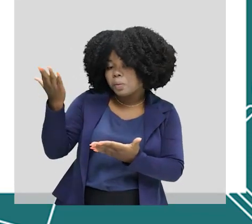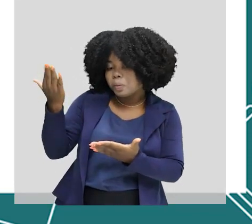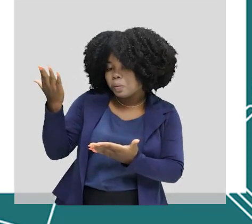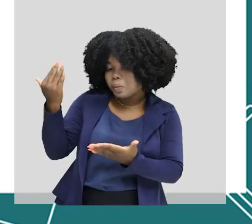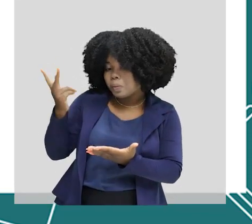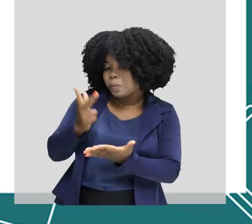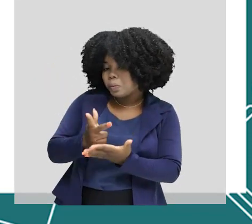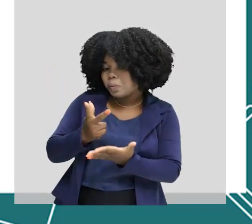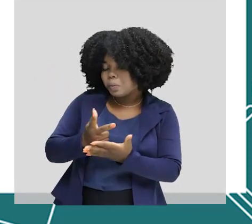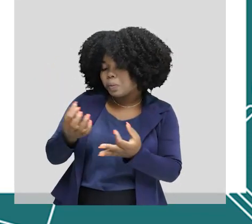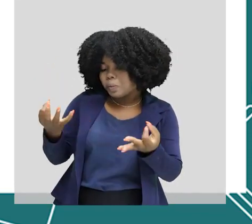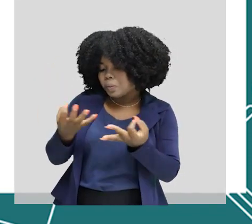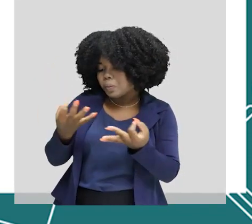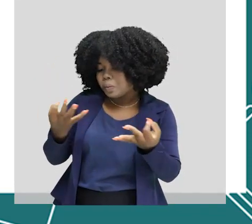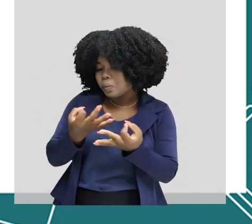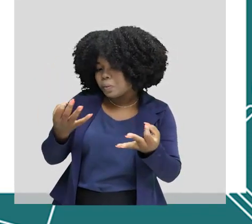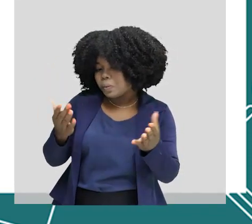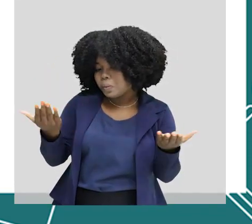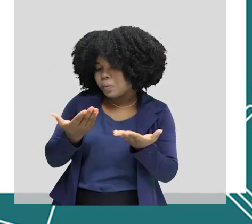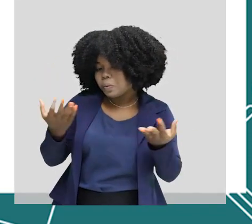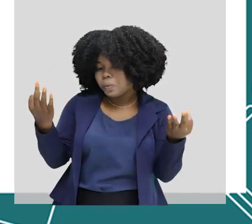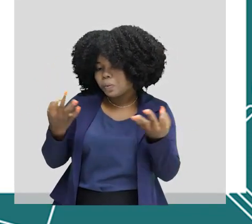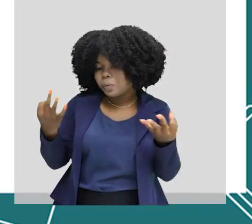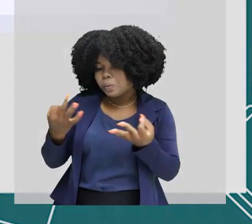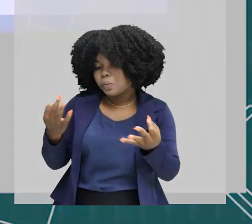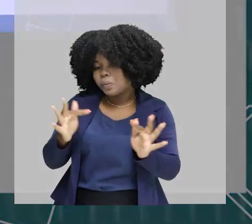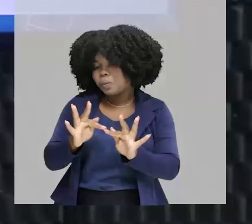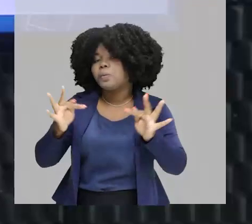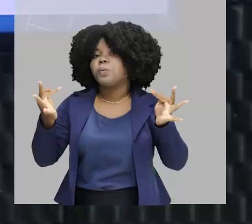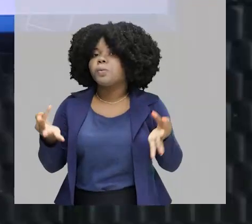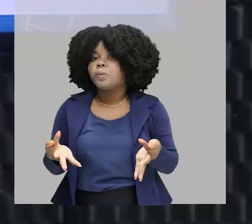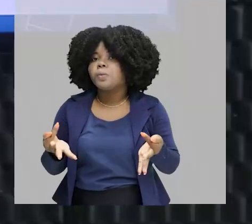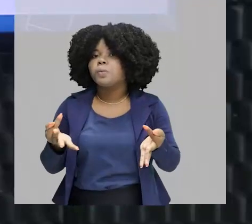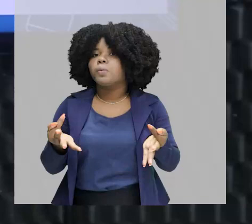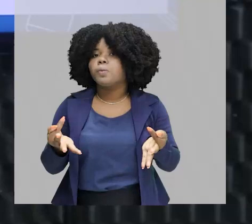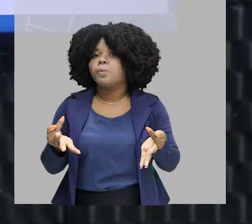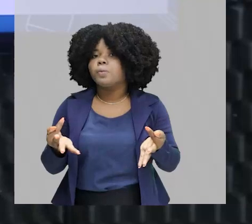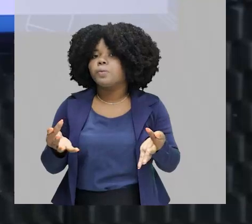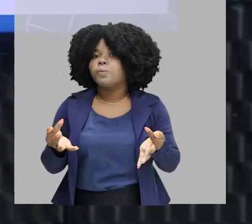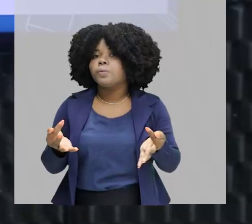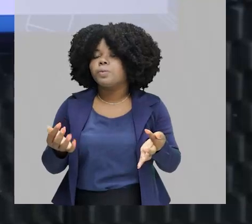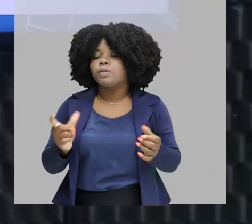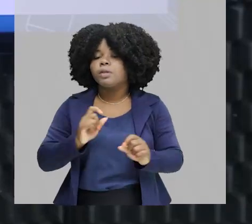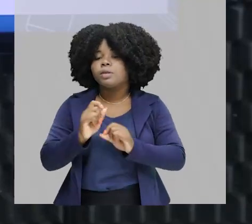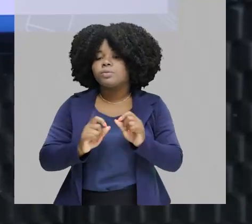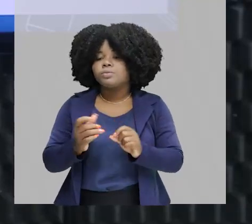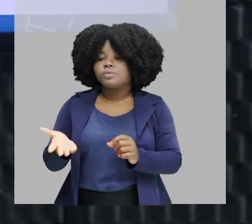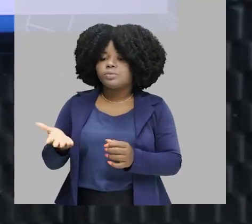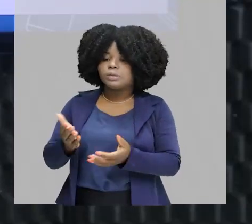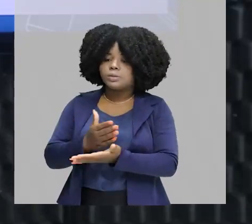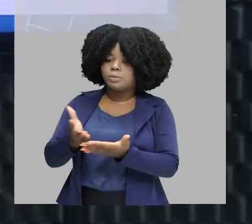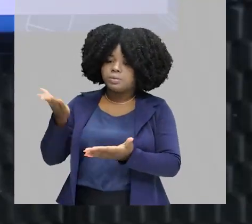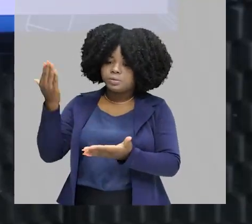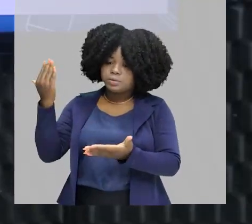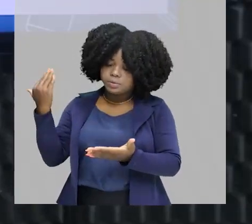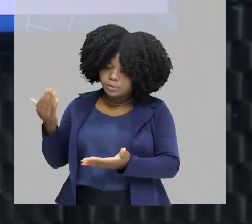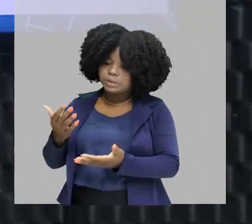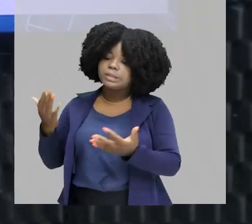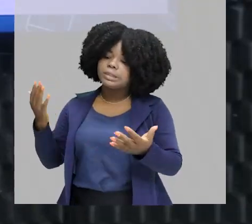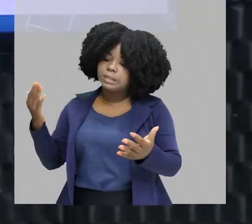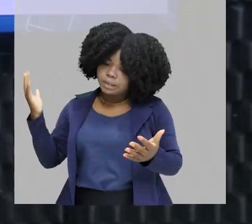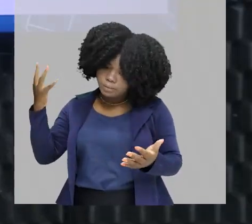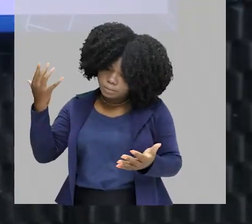sempre que a gente fala de perfeito, presente perfeito, simples, contínuo, nós vamos falar de uma ação que começou no passado e que impacta o